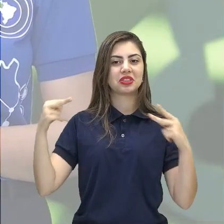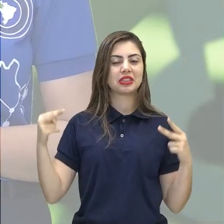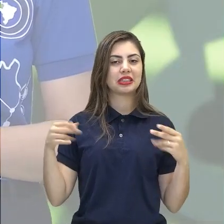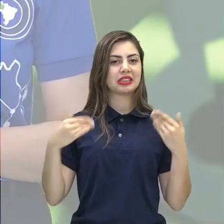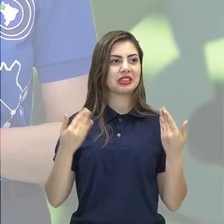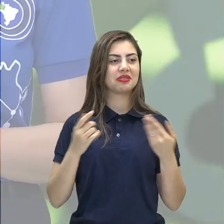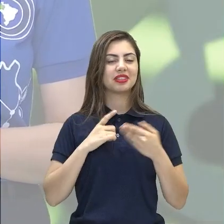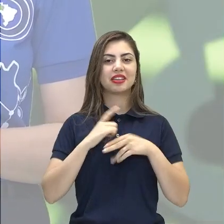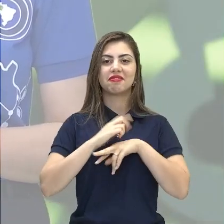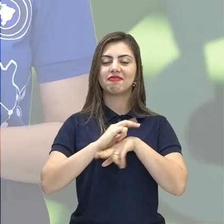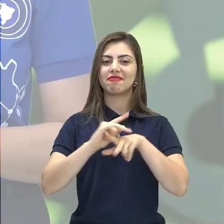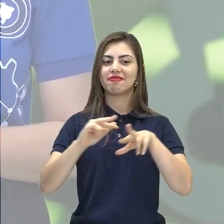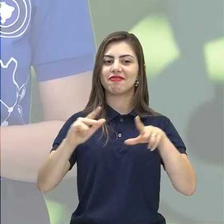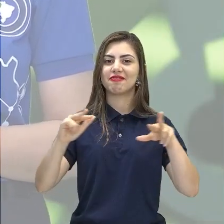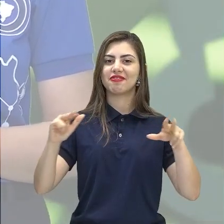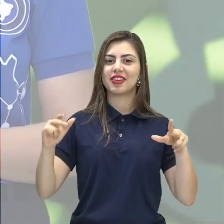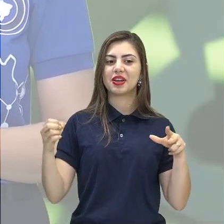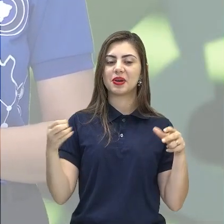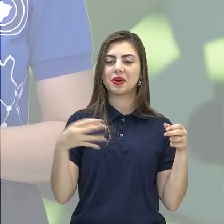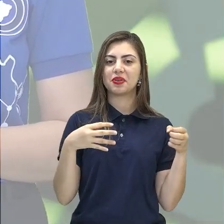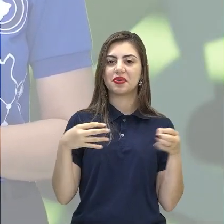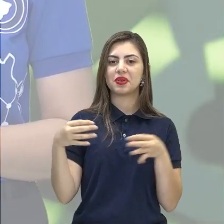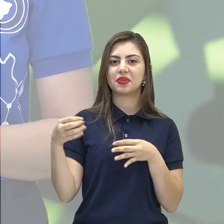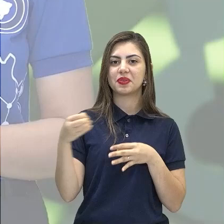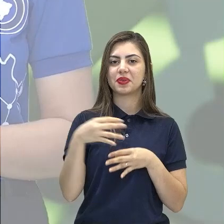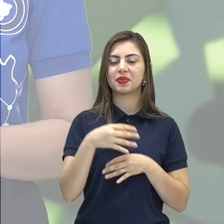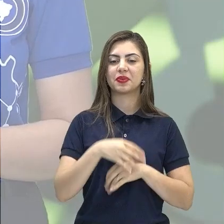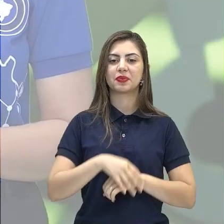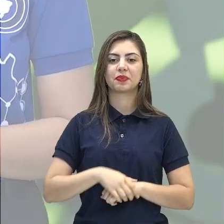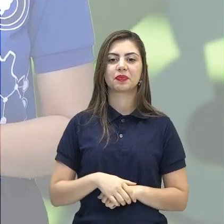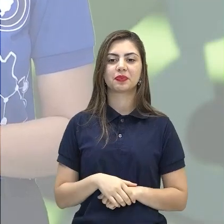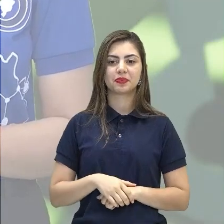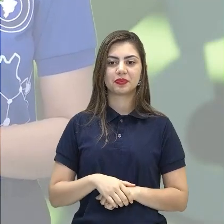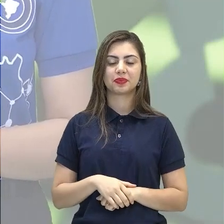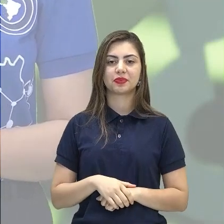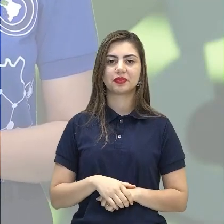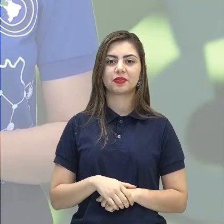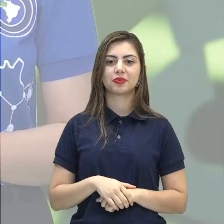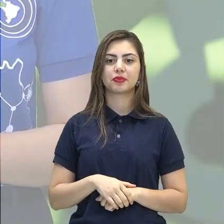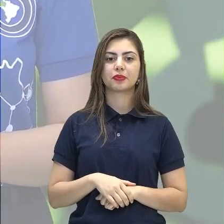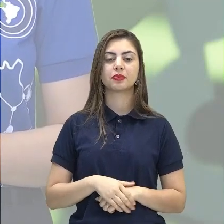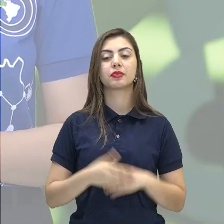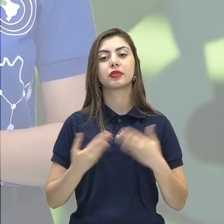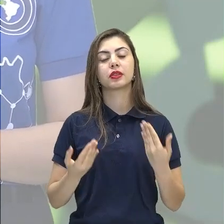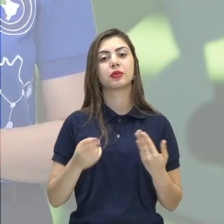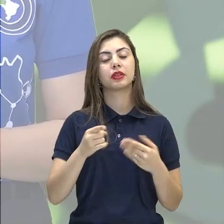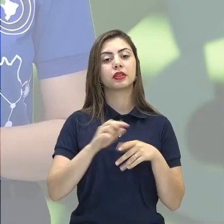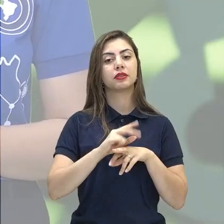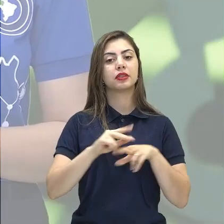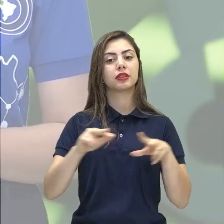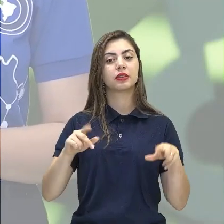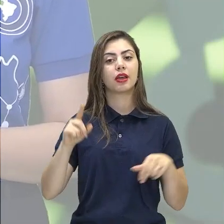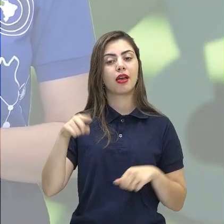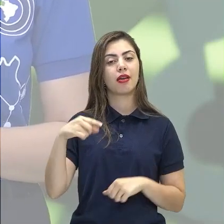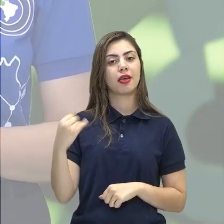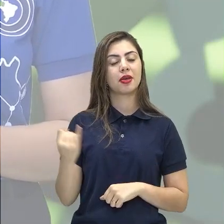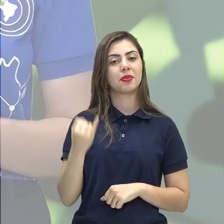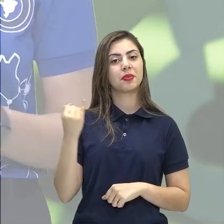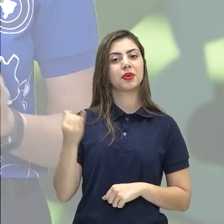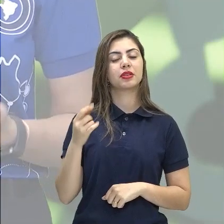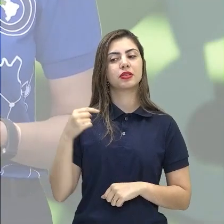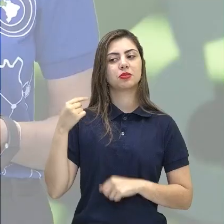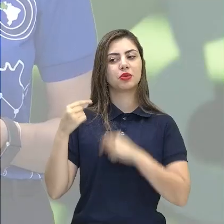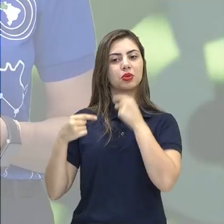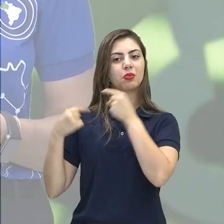grande variabilidade entre os indivíduos. Essa diversidade ela é fundamental para a